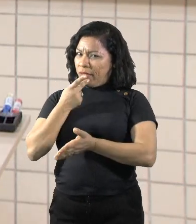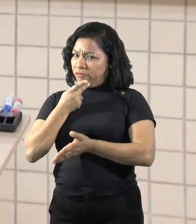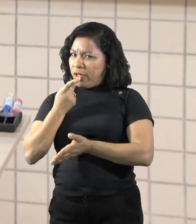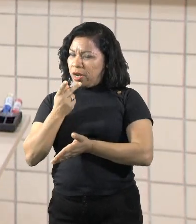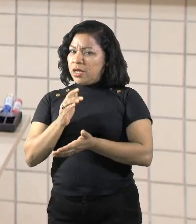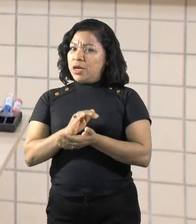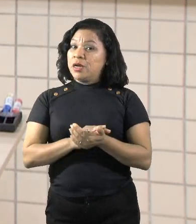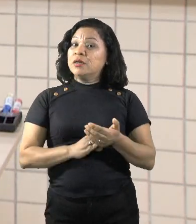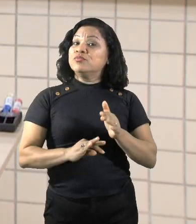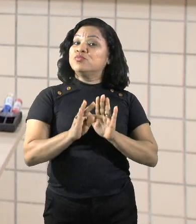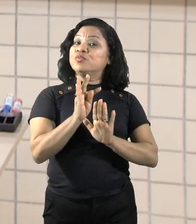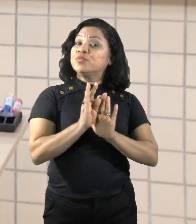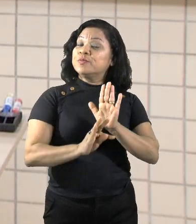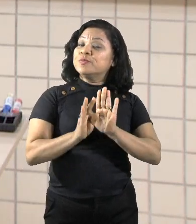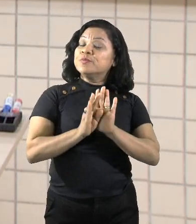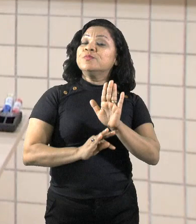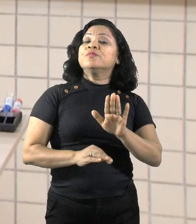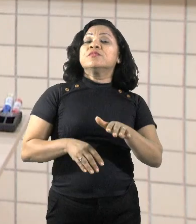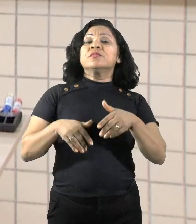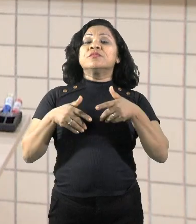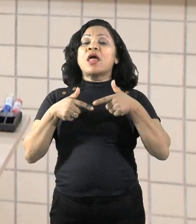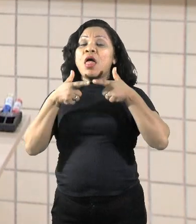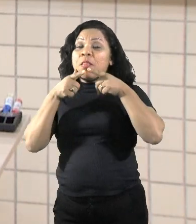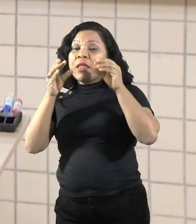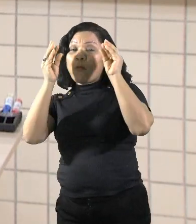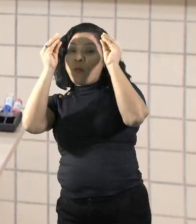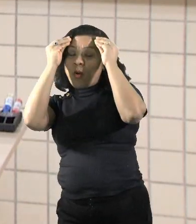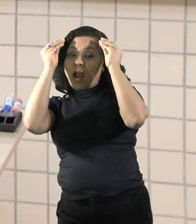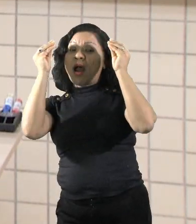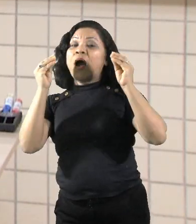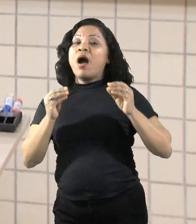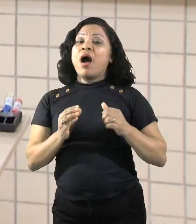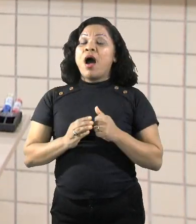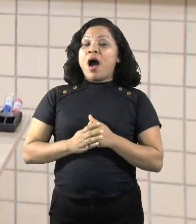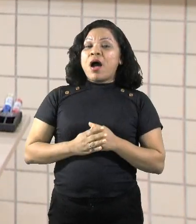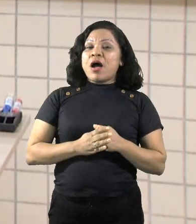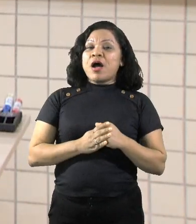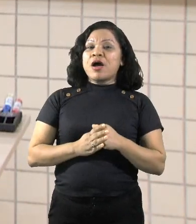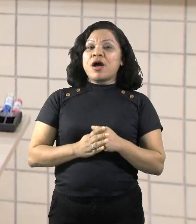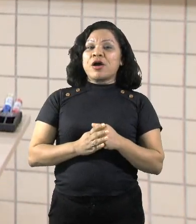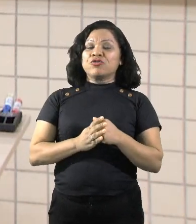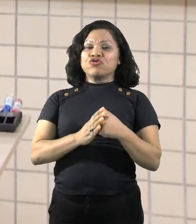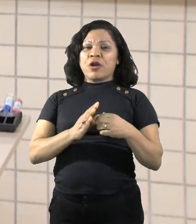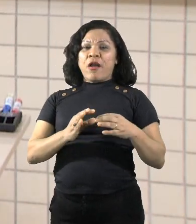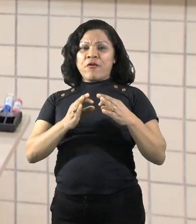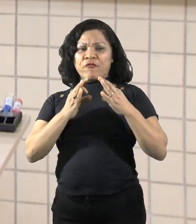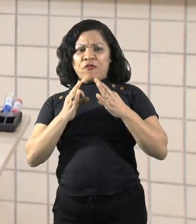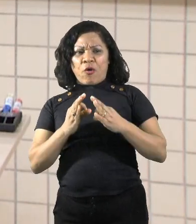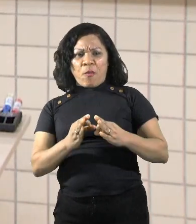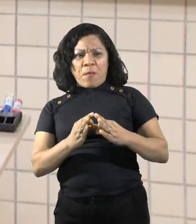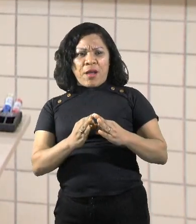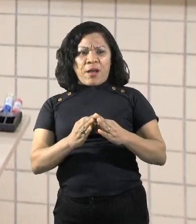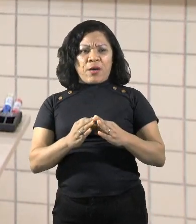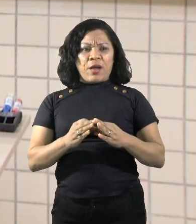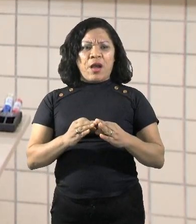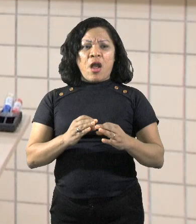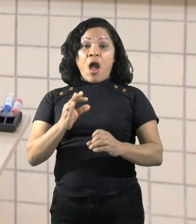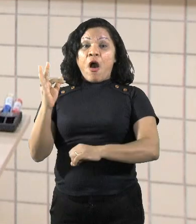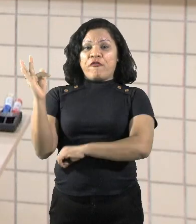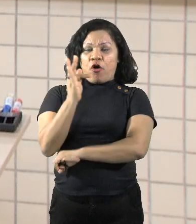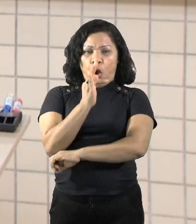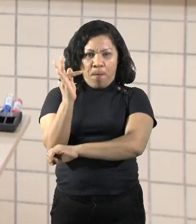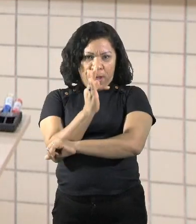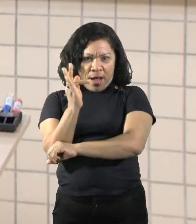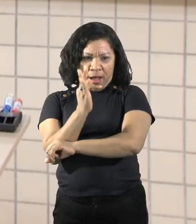textual, foi sobre linguagem formal e linguagem informal. O nosso assunto hoje é sobre